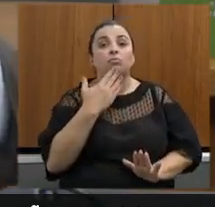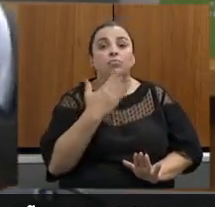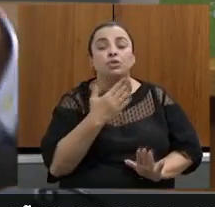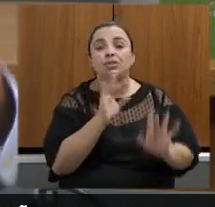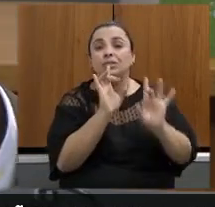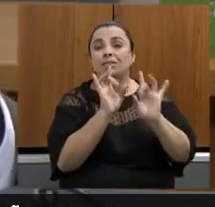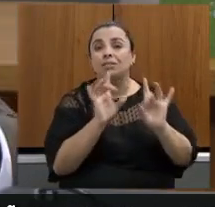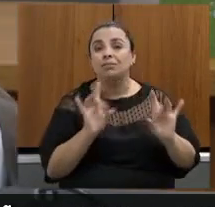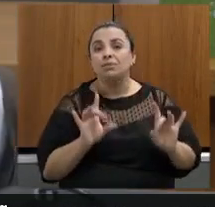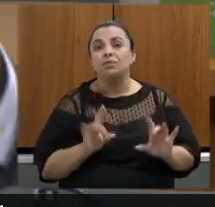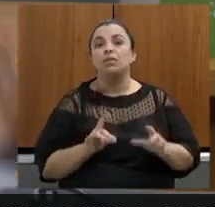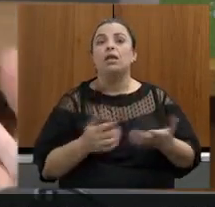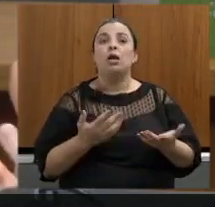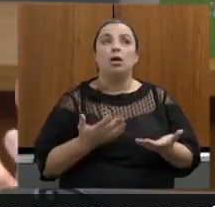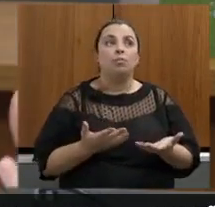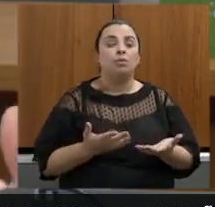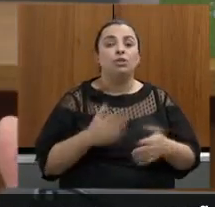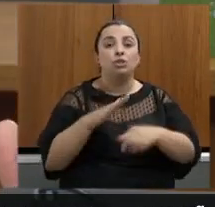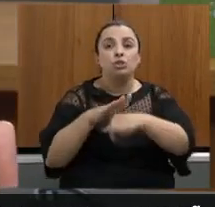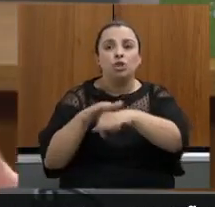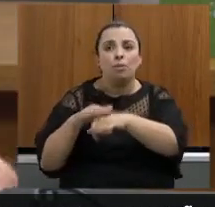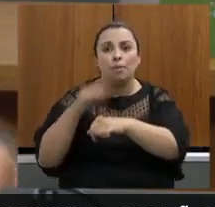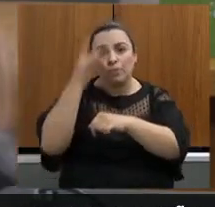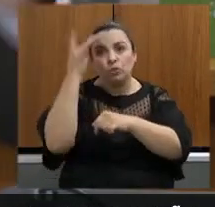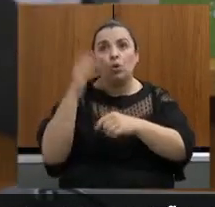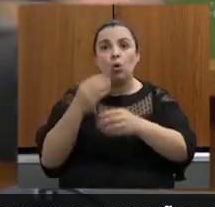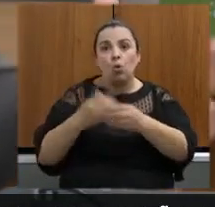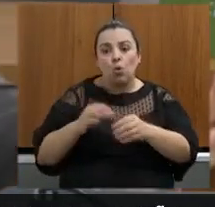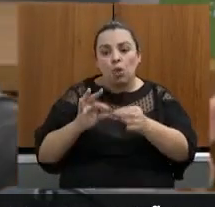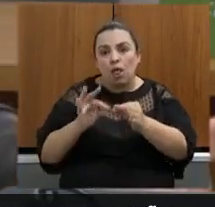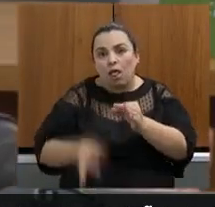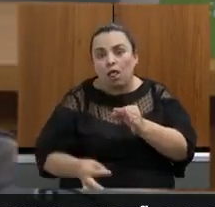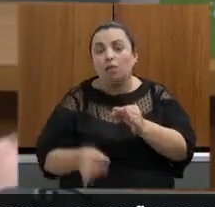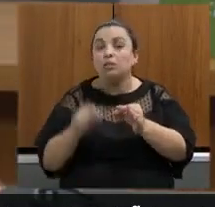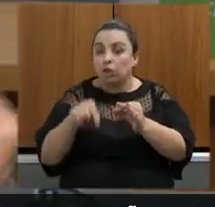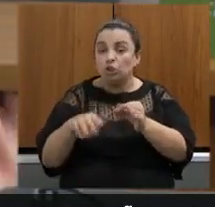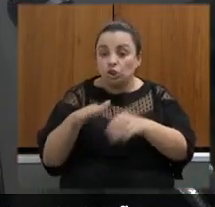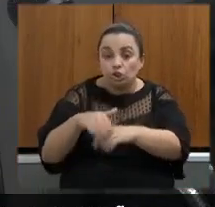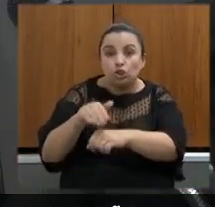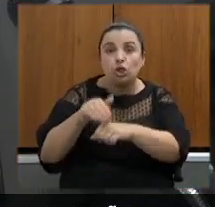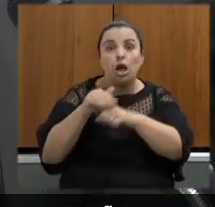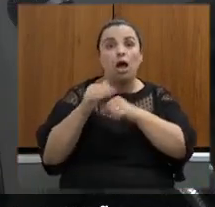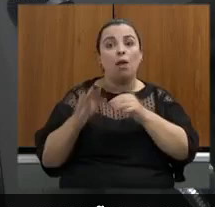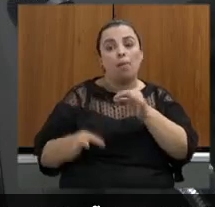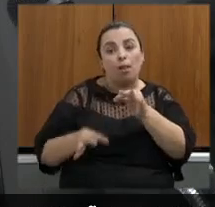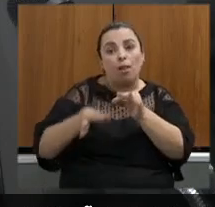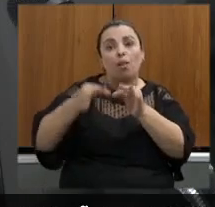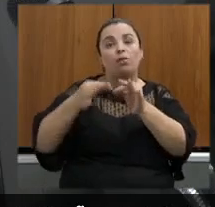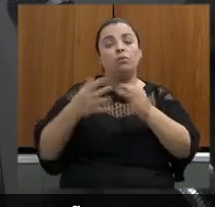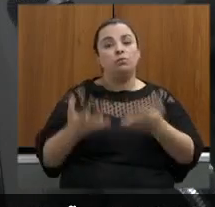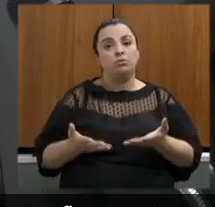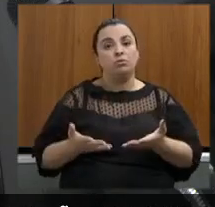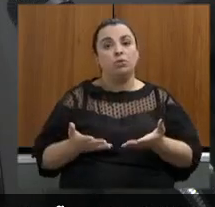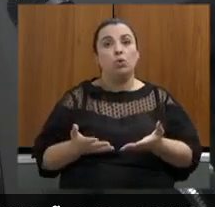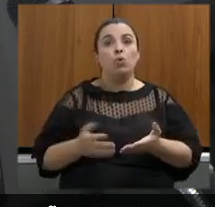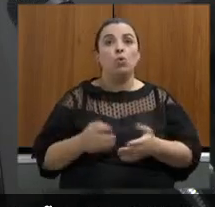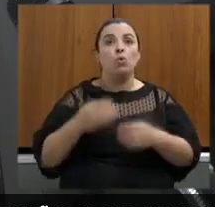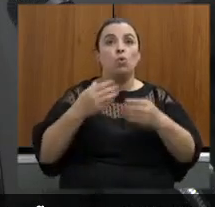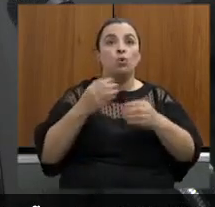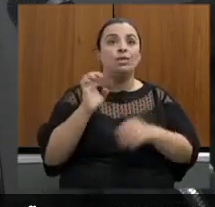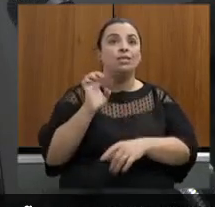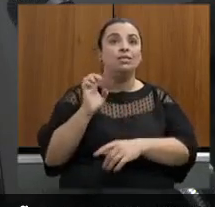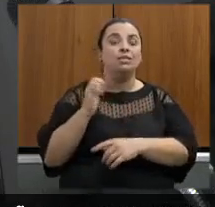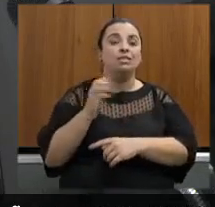convoca imediatamente os excedentes dessas forças que já estão que o estado já gastou um concurso público para que